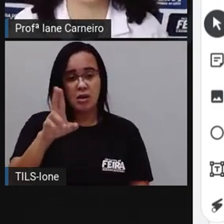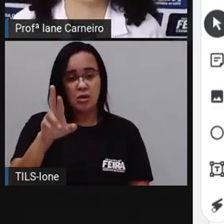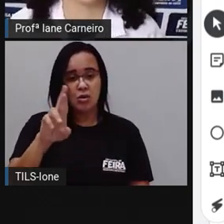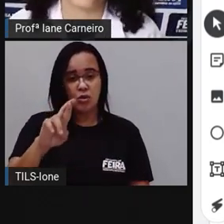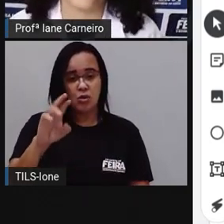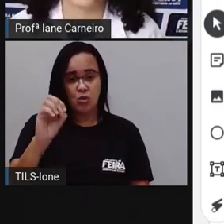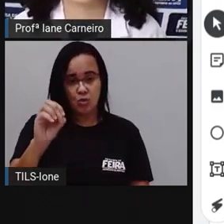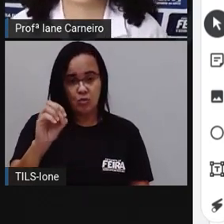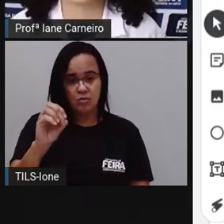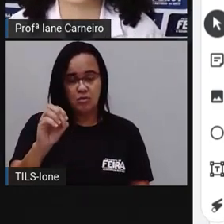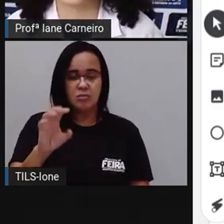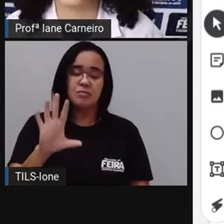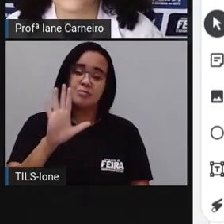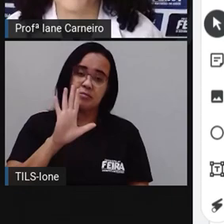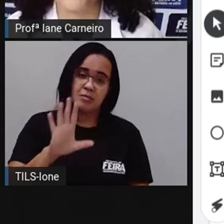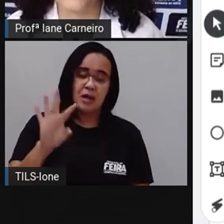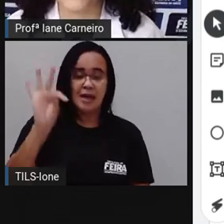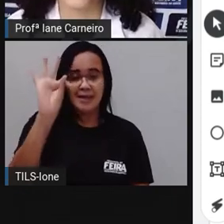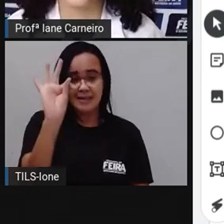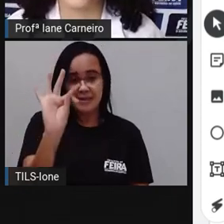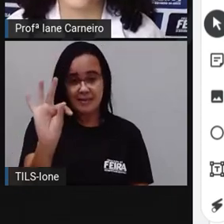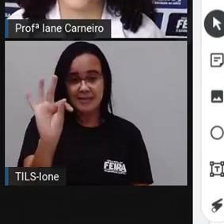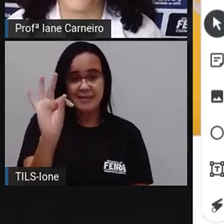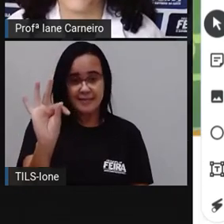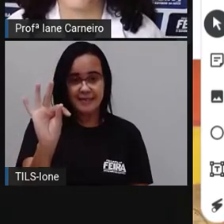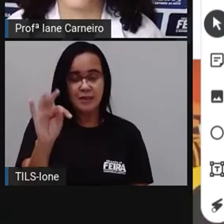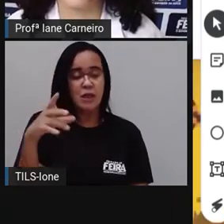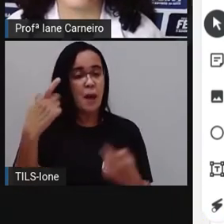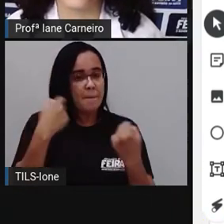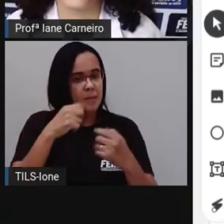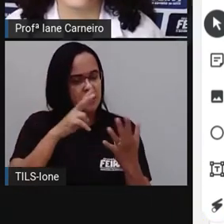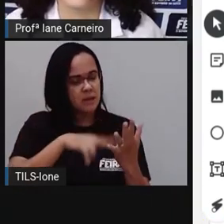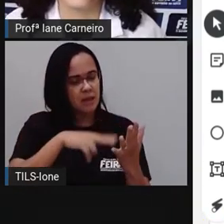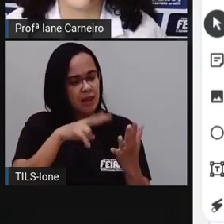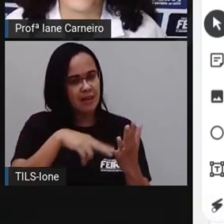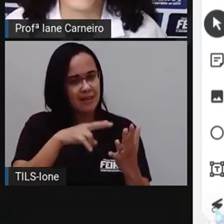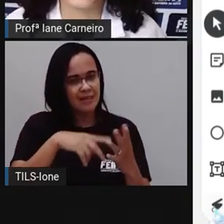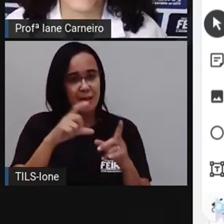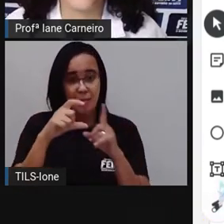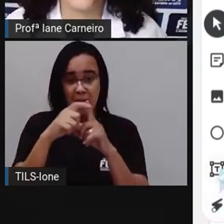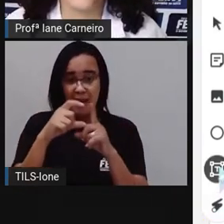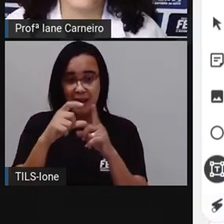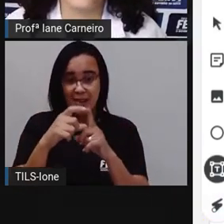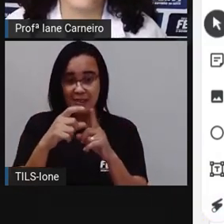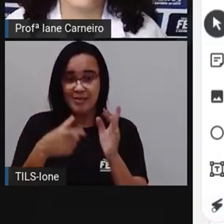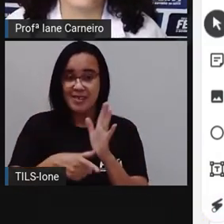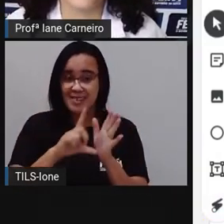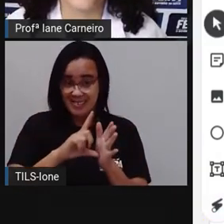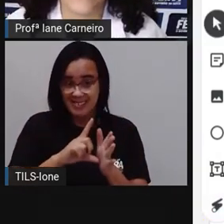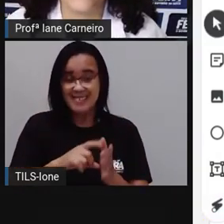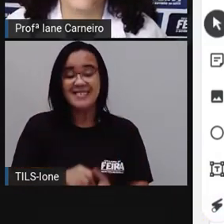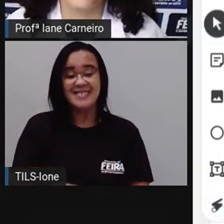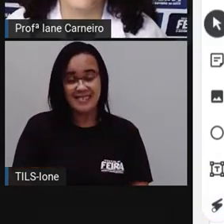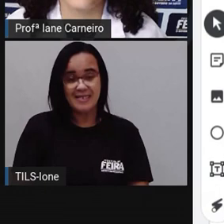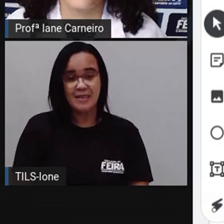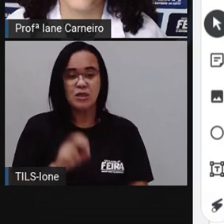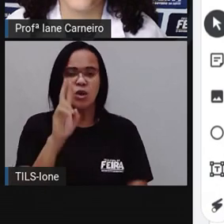palavra touro. Então tem que sempre fazer a leitura da palavra. Com a letra U, vamos